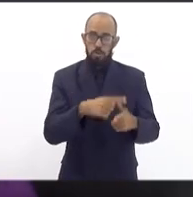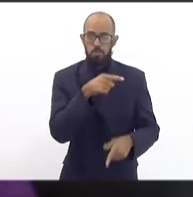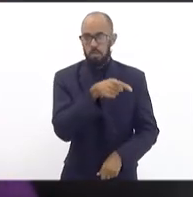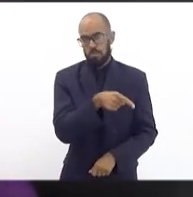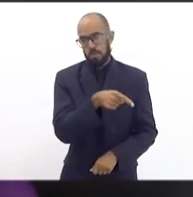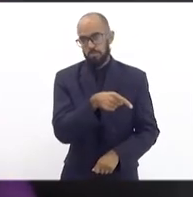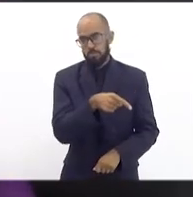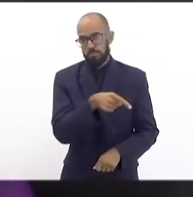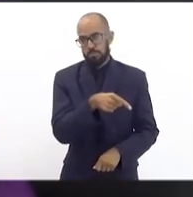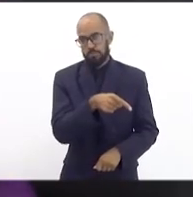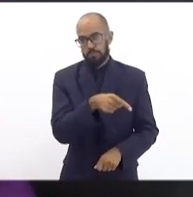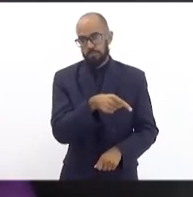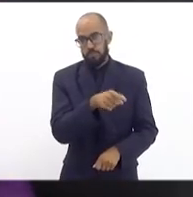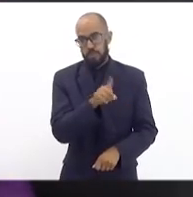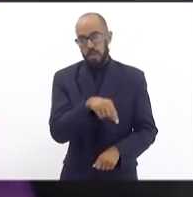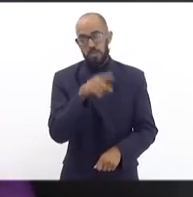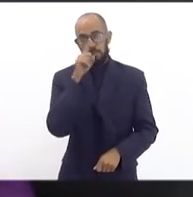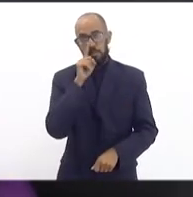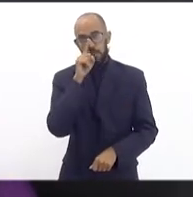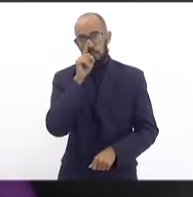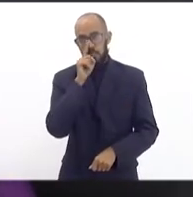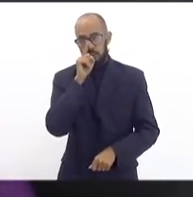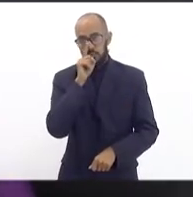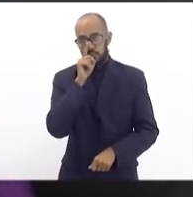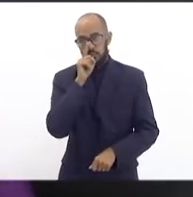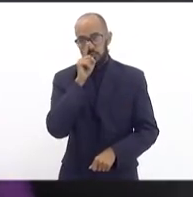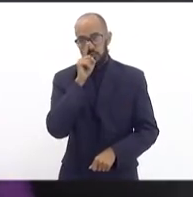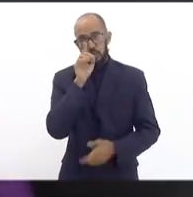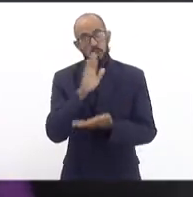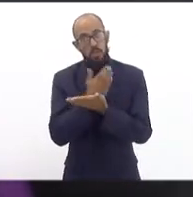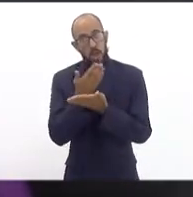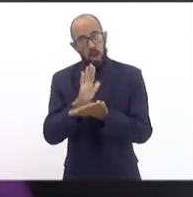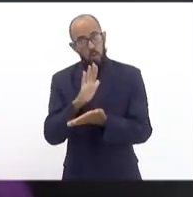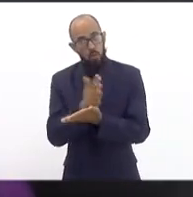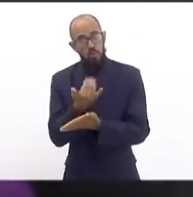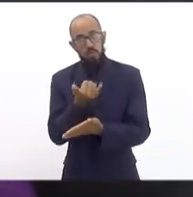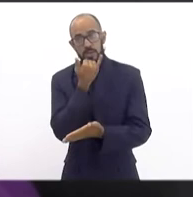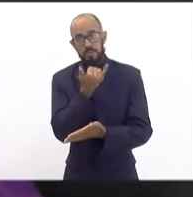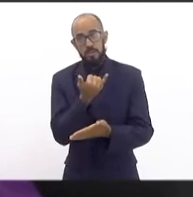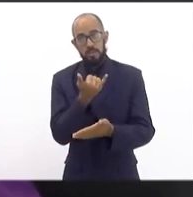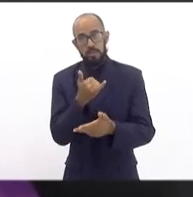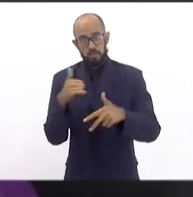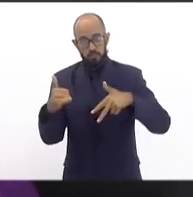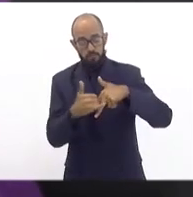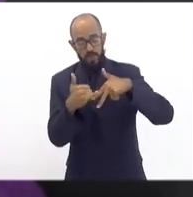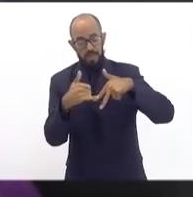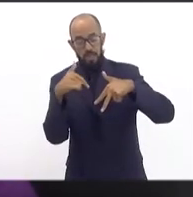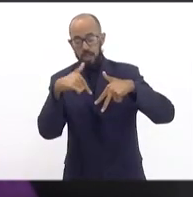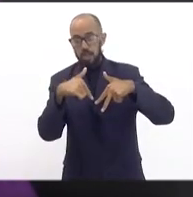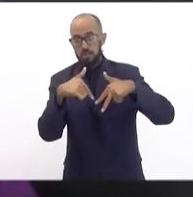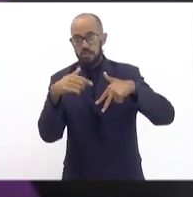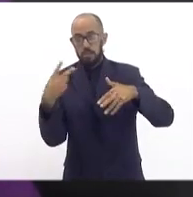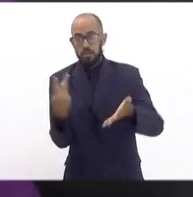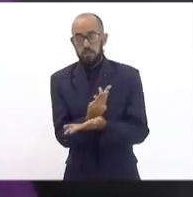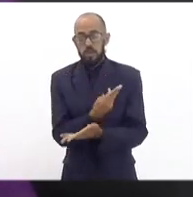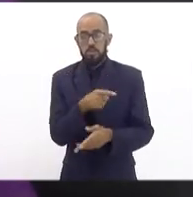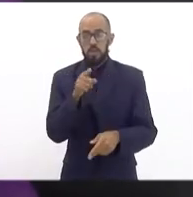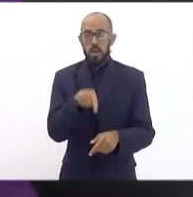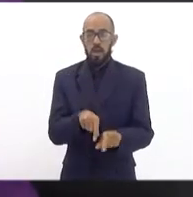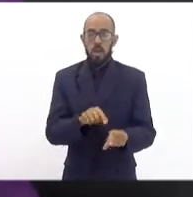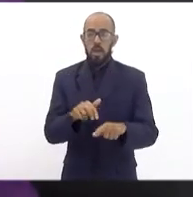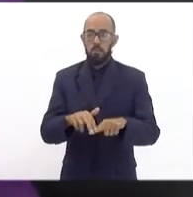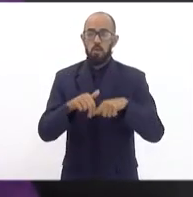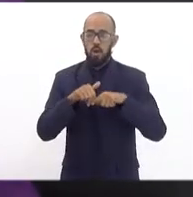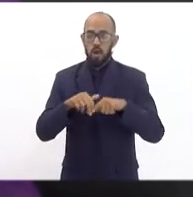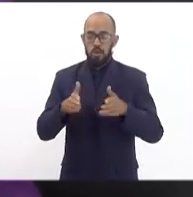esse distanciamento que é muito perigoso e que a maior parte dos acidentes que acontece com vítimas é em função da distância